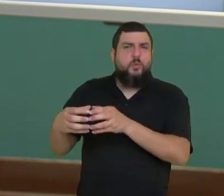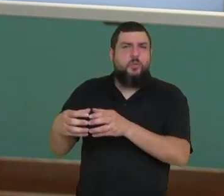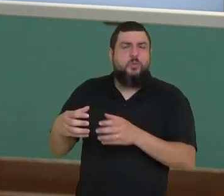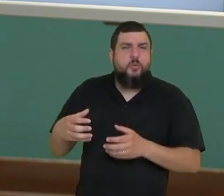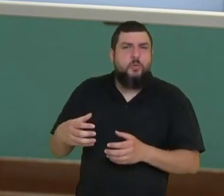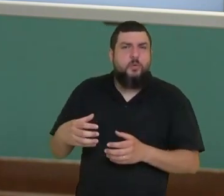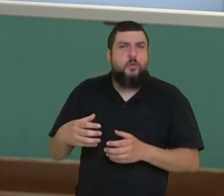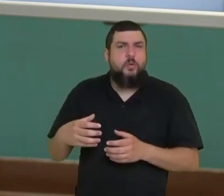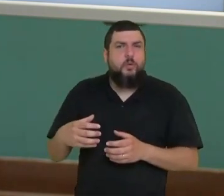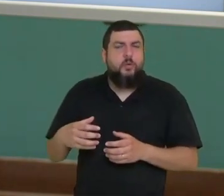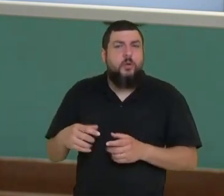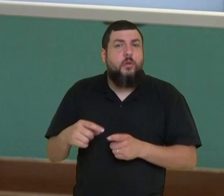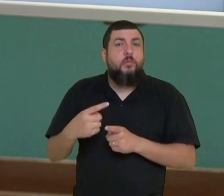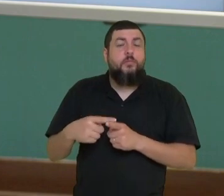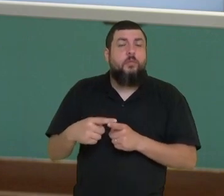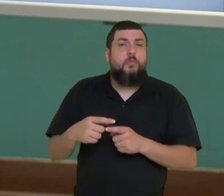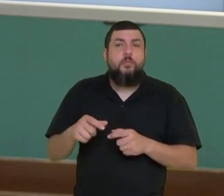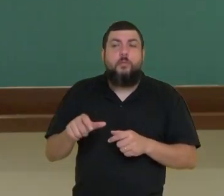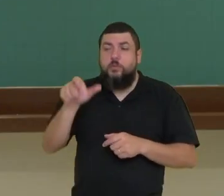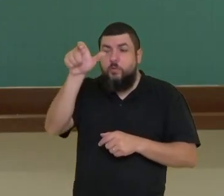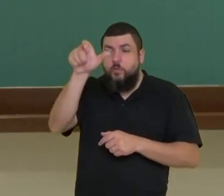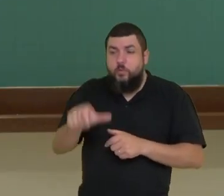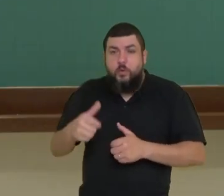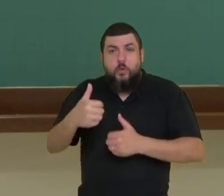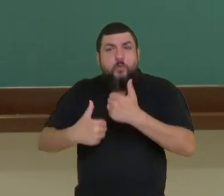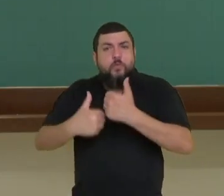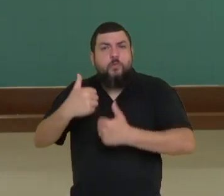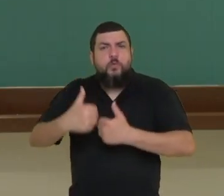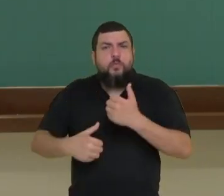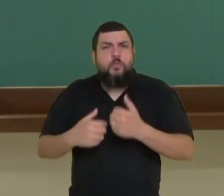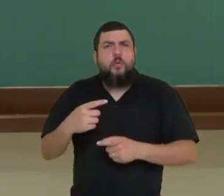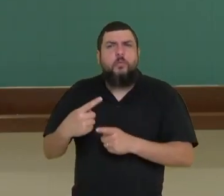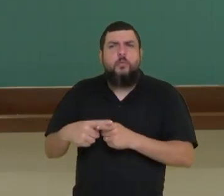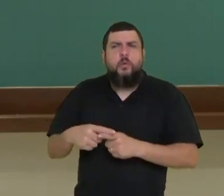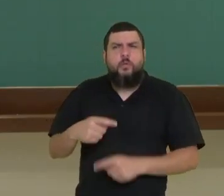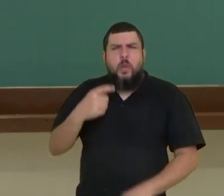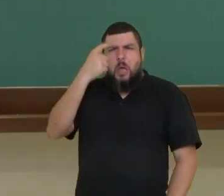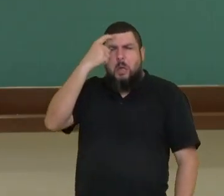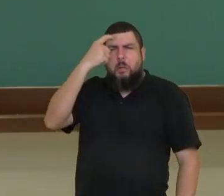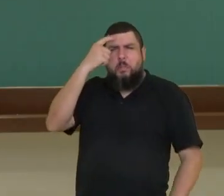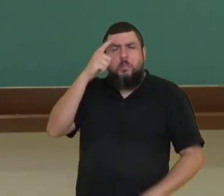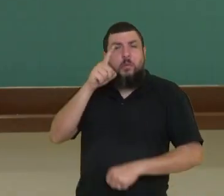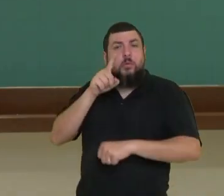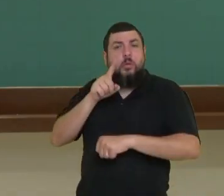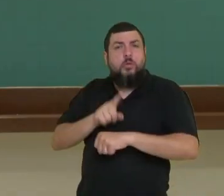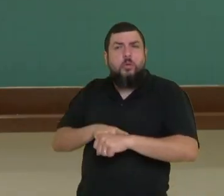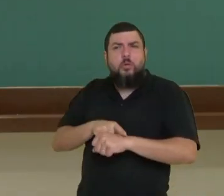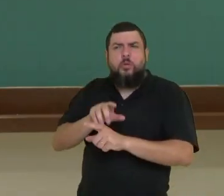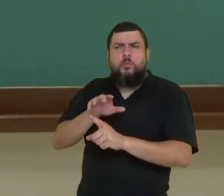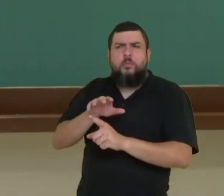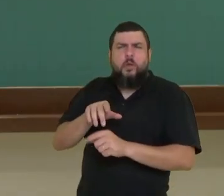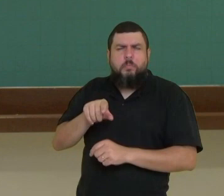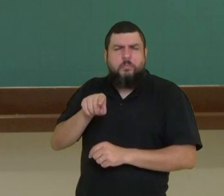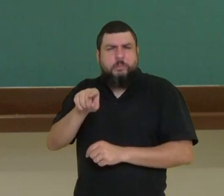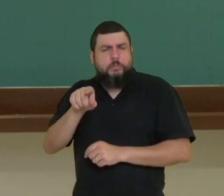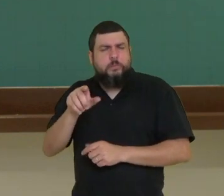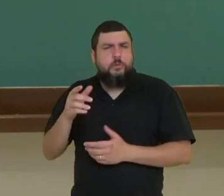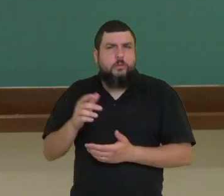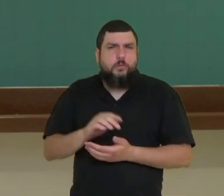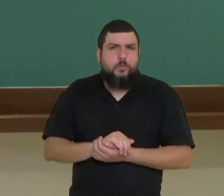a estereotipagem do jogador de futebol. Por que você acha? Então, alguns pontos